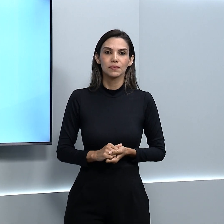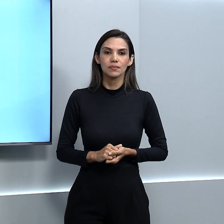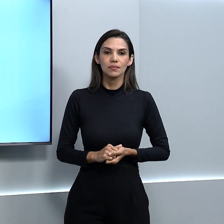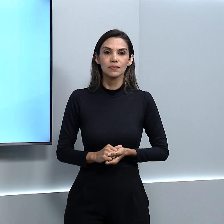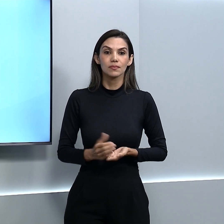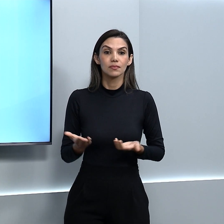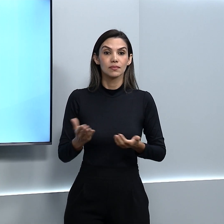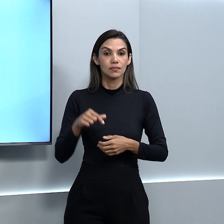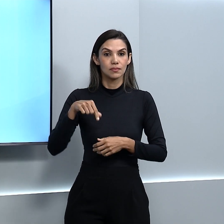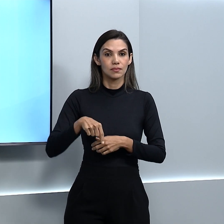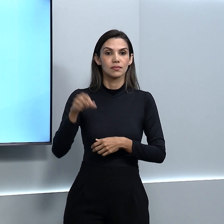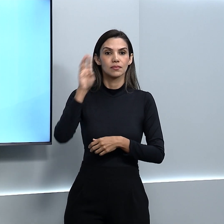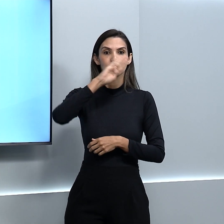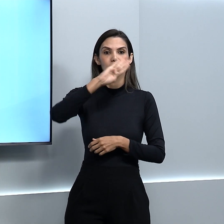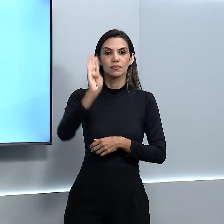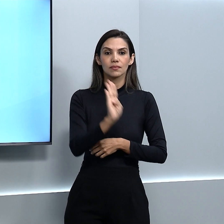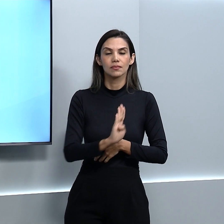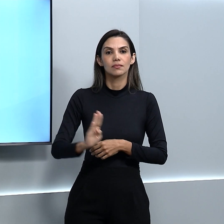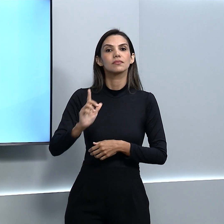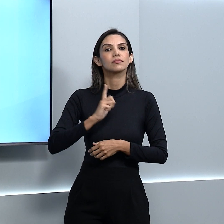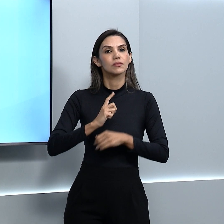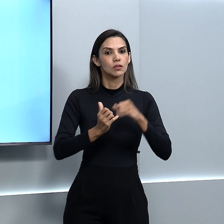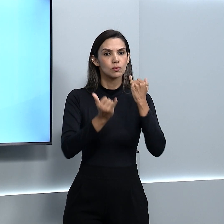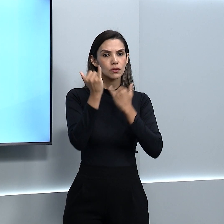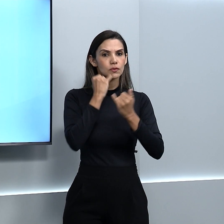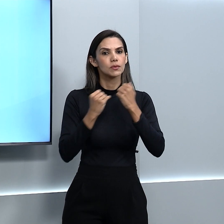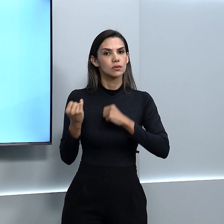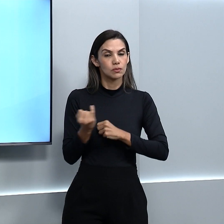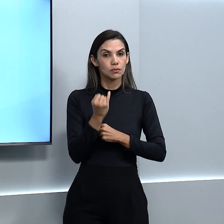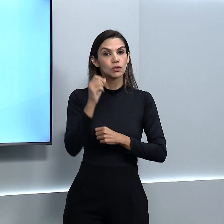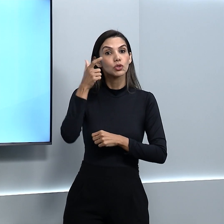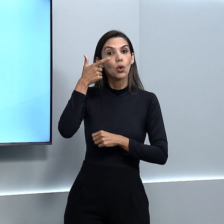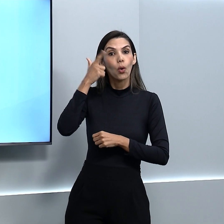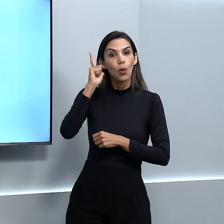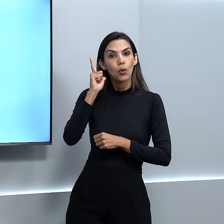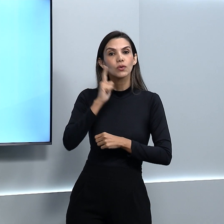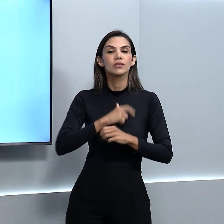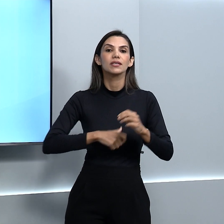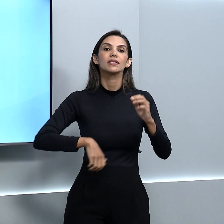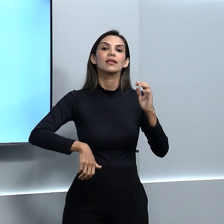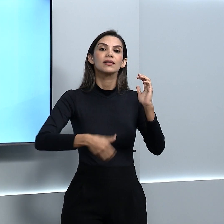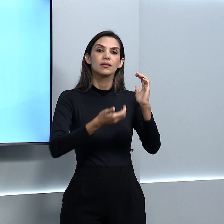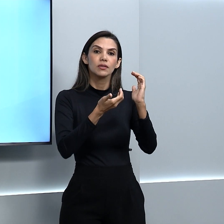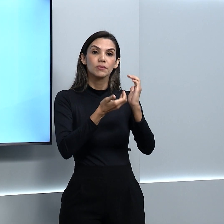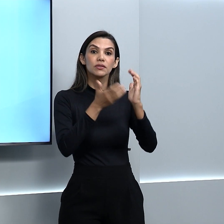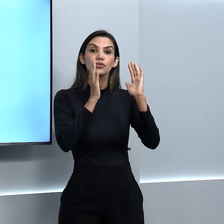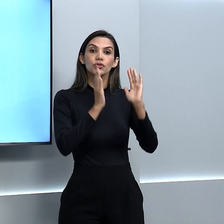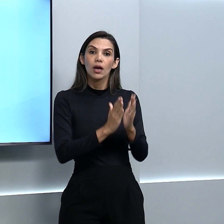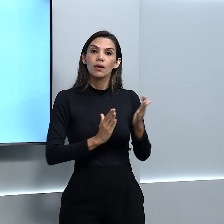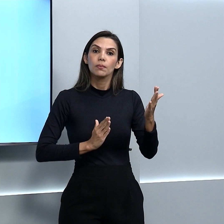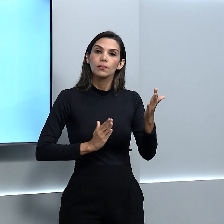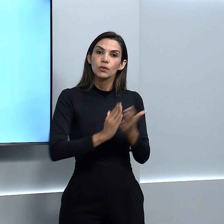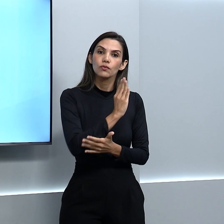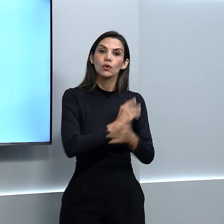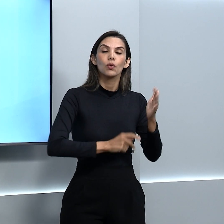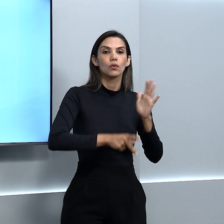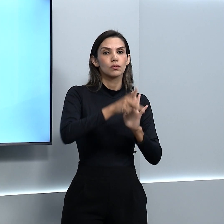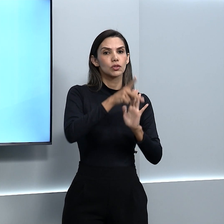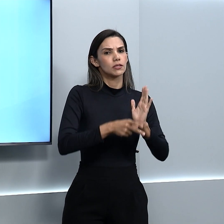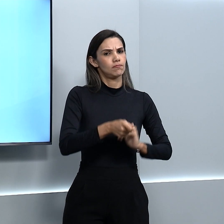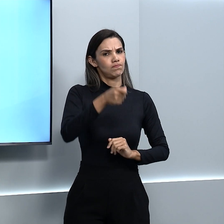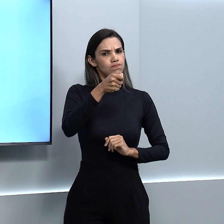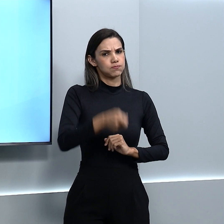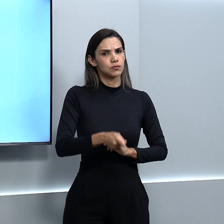E agora, vindo aqui para o Brasil, uma informação importante. Ontem, a Câmara dos Deputados aprovou o projeto que endurece